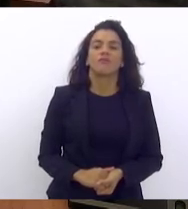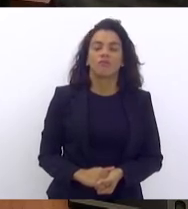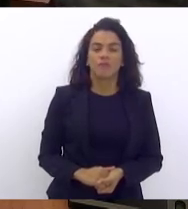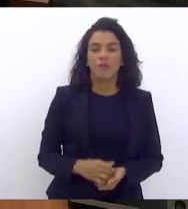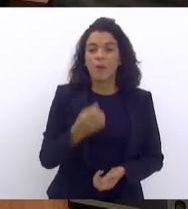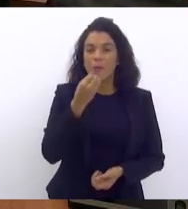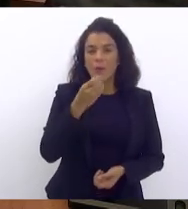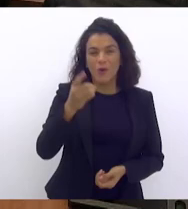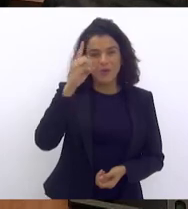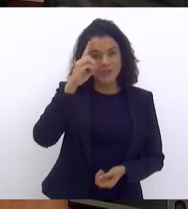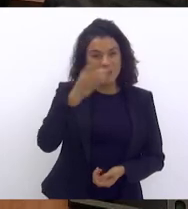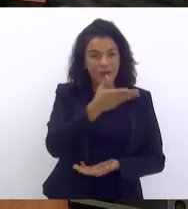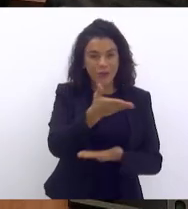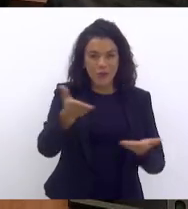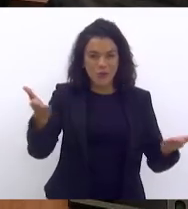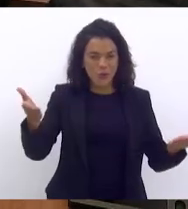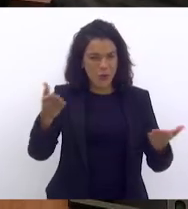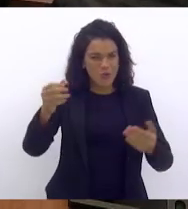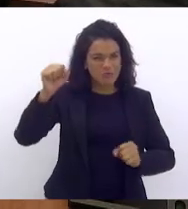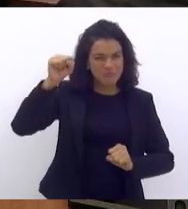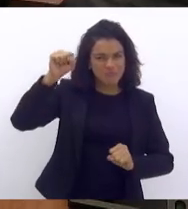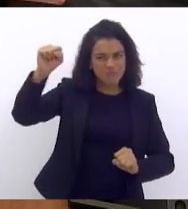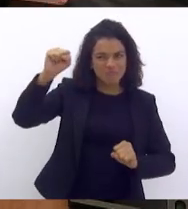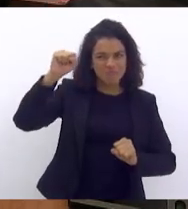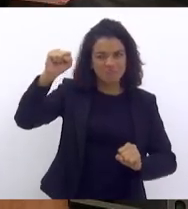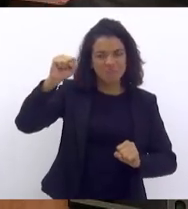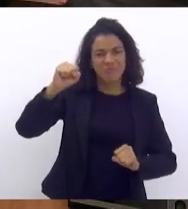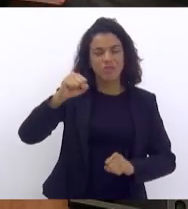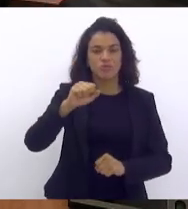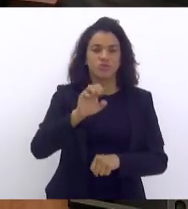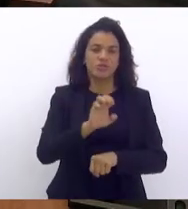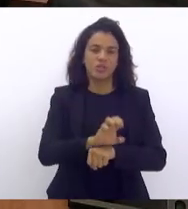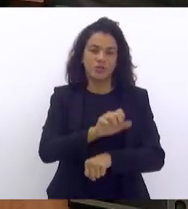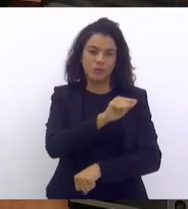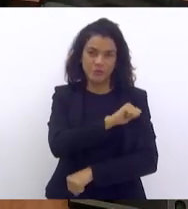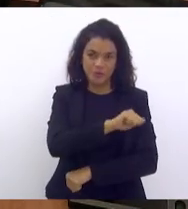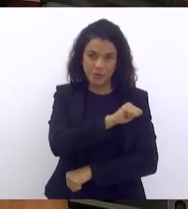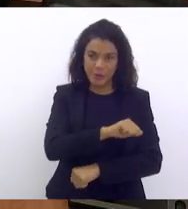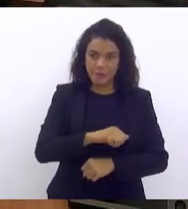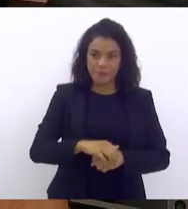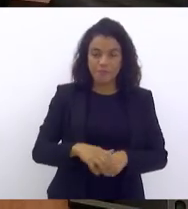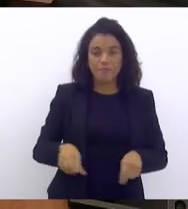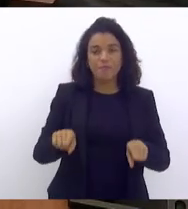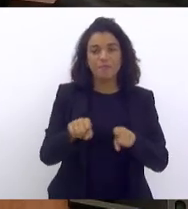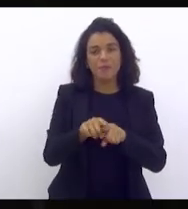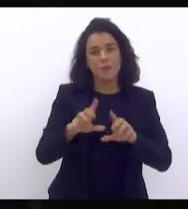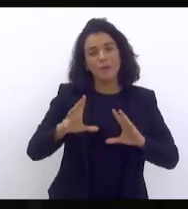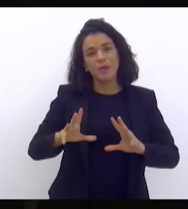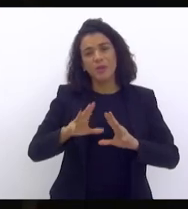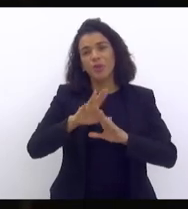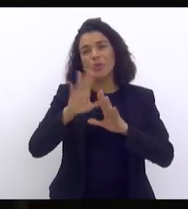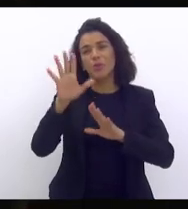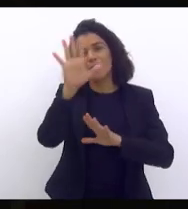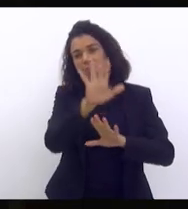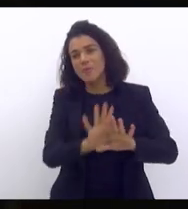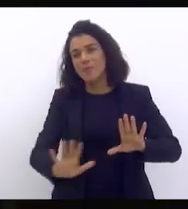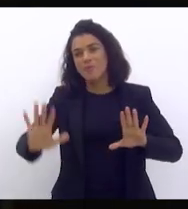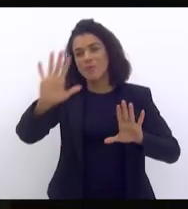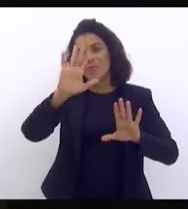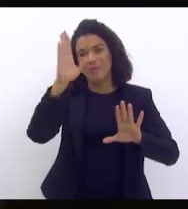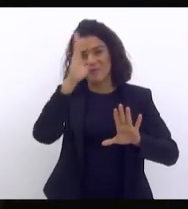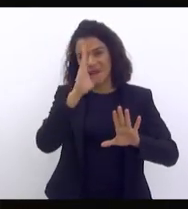Bom dia a todos os companheiros, guerreiros do Estado do Rio de Janeiro e também de todo o Brasil, né, que a gente sabe que em todo o